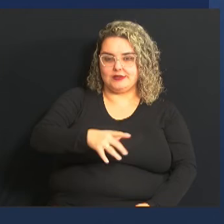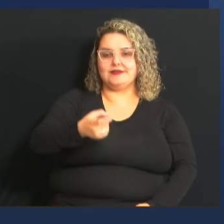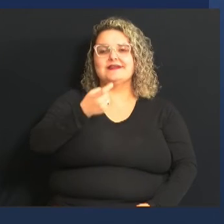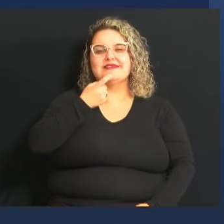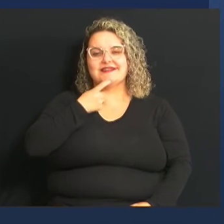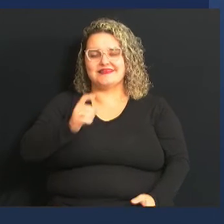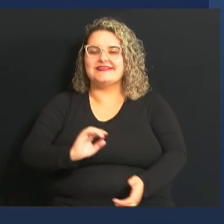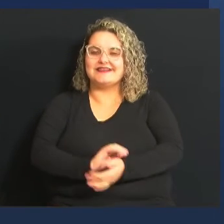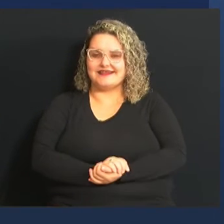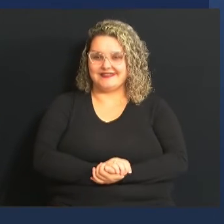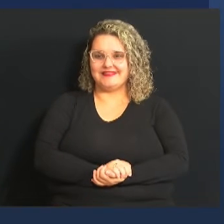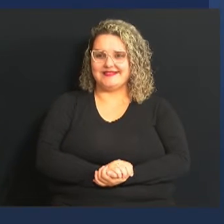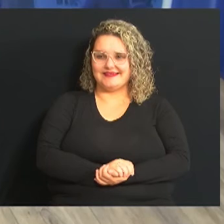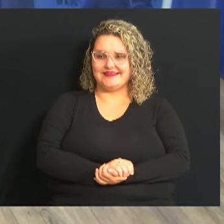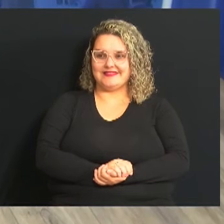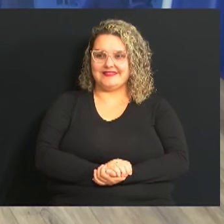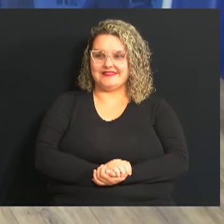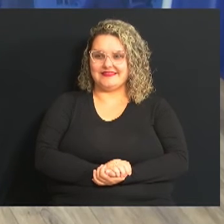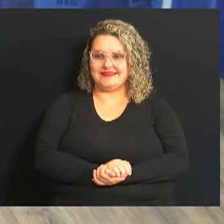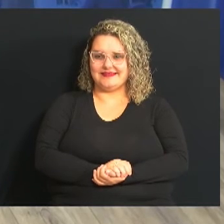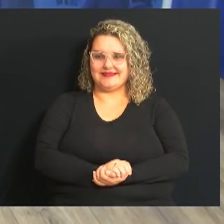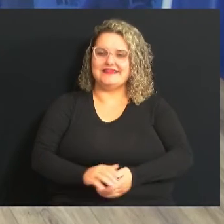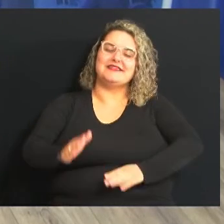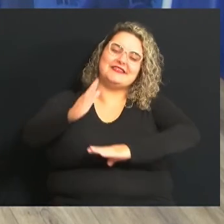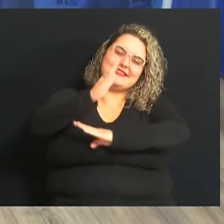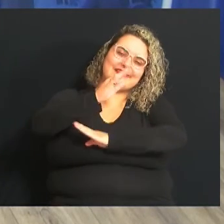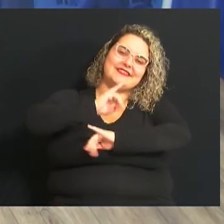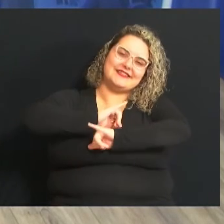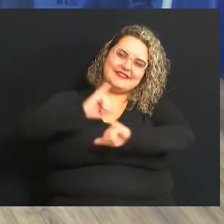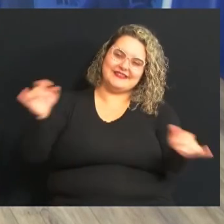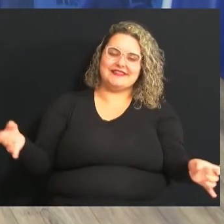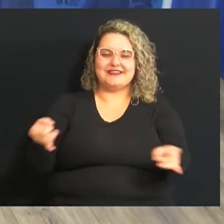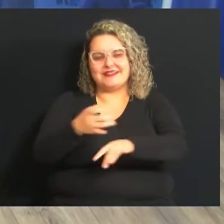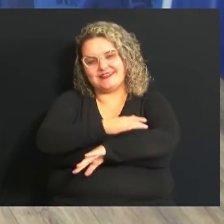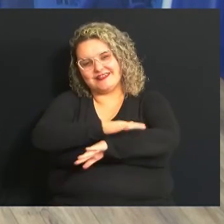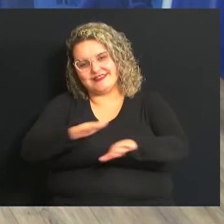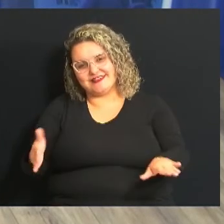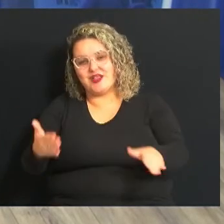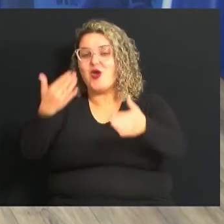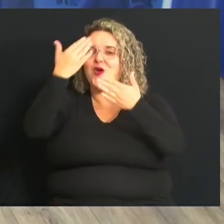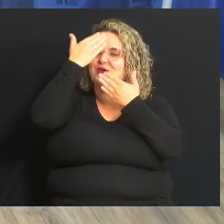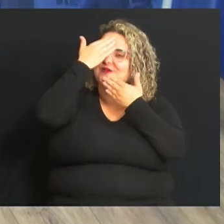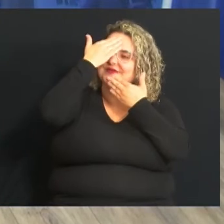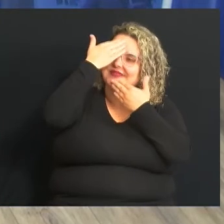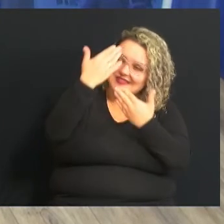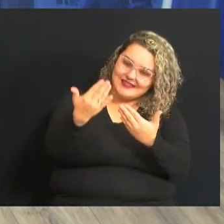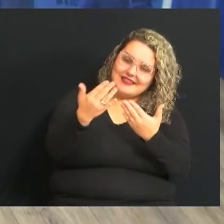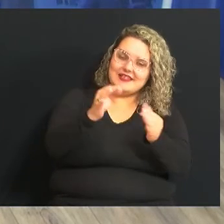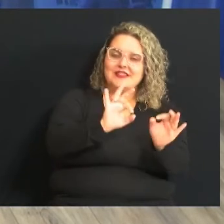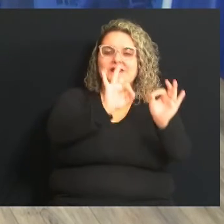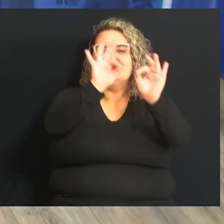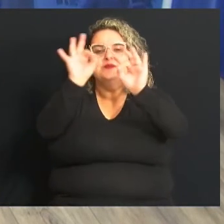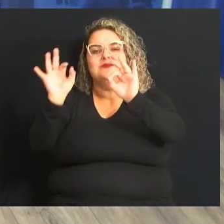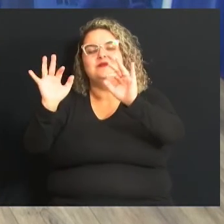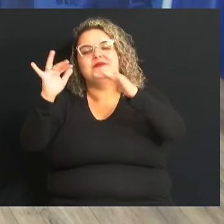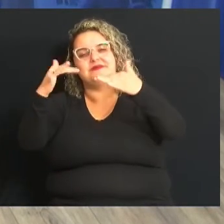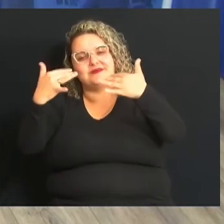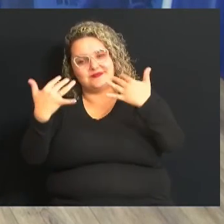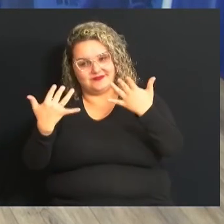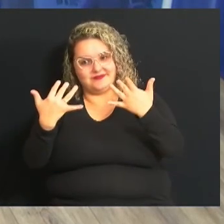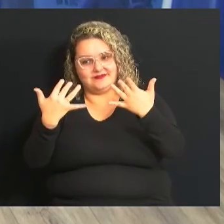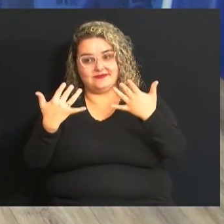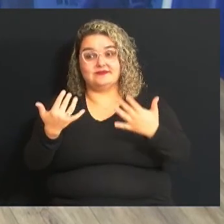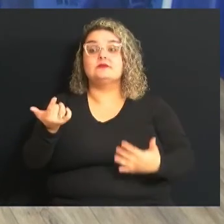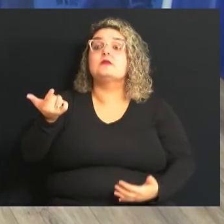de Campinas. O Câmara Notícia fica por aqui. Muito obrigado pela sua companhia, pela sua